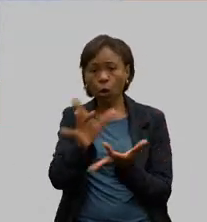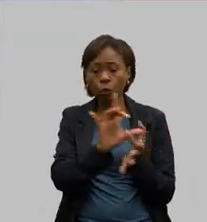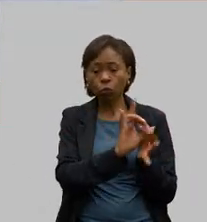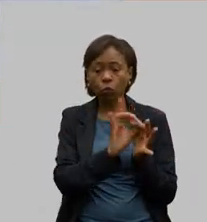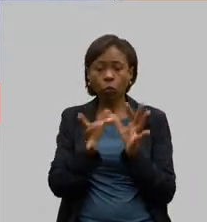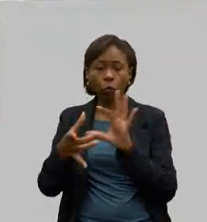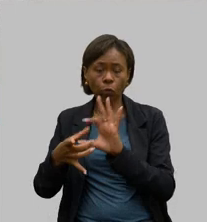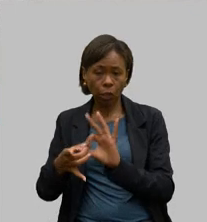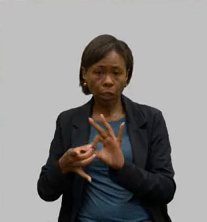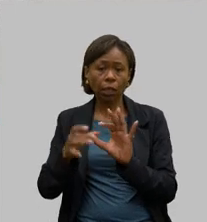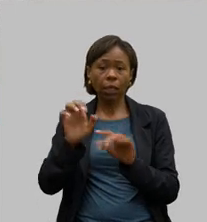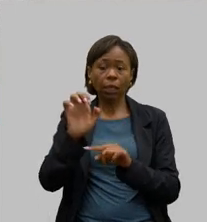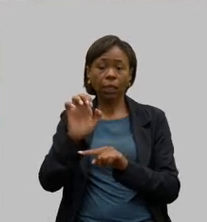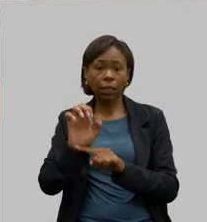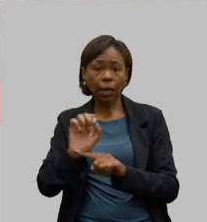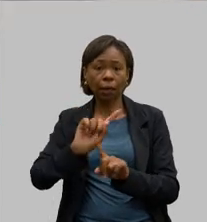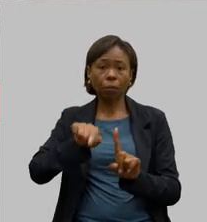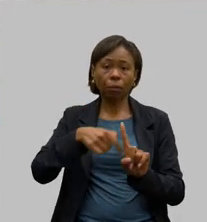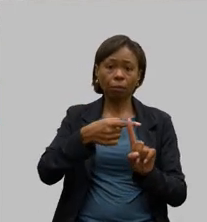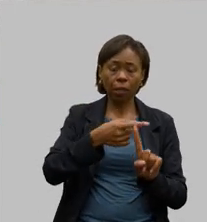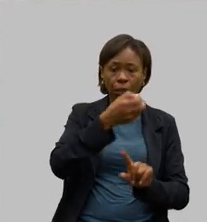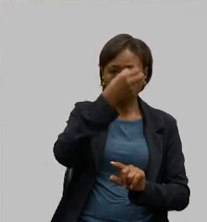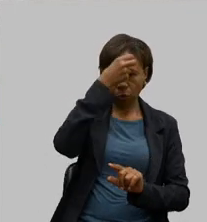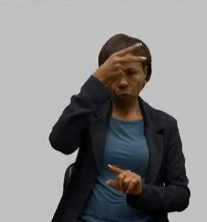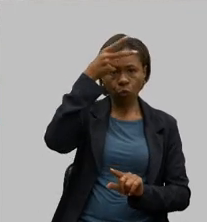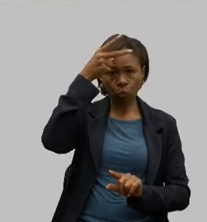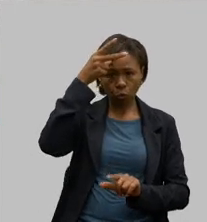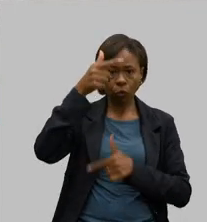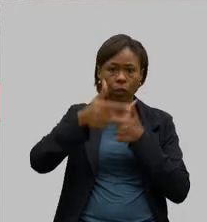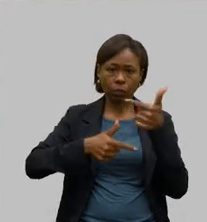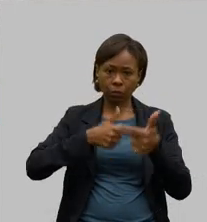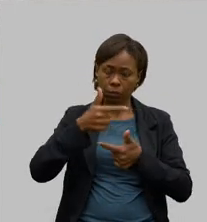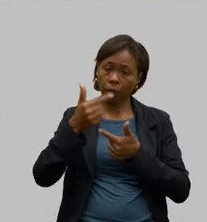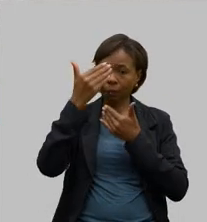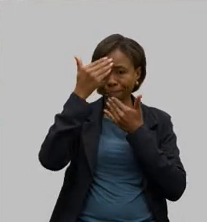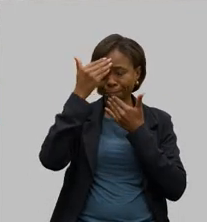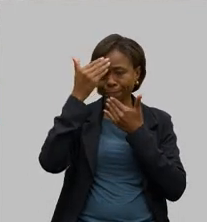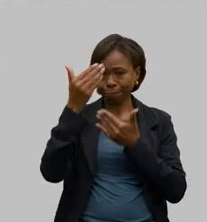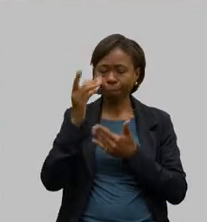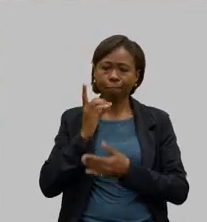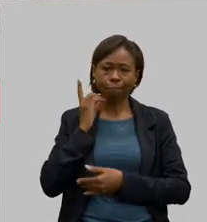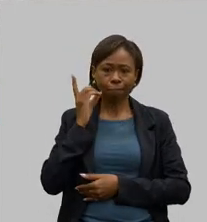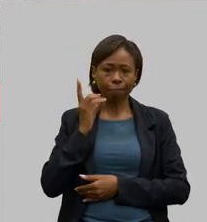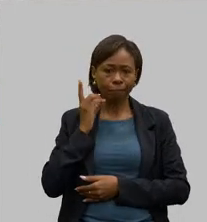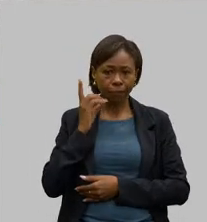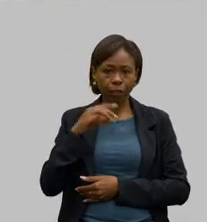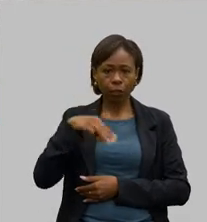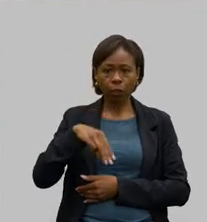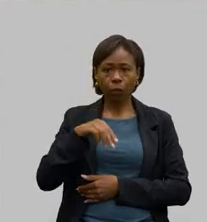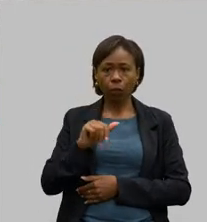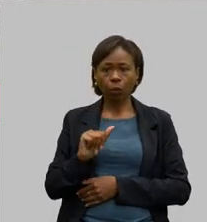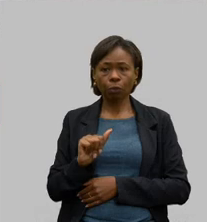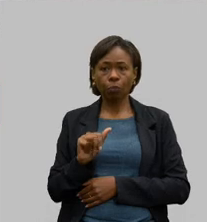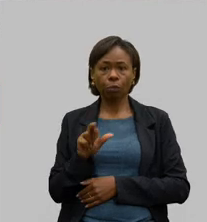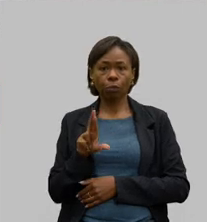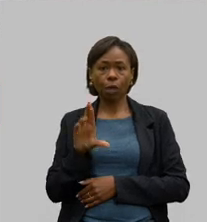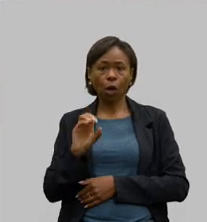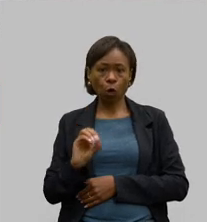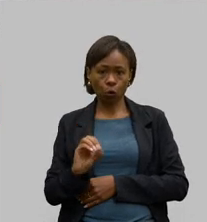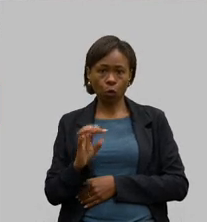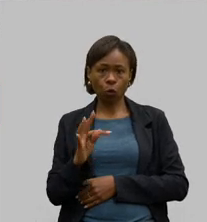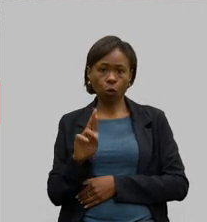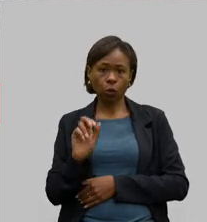prefeitura e eu agradeço muito ao professor mal Tramonte eh que foi quem fez e foi o artífice